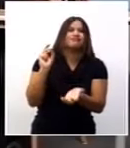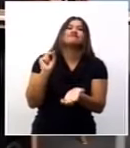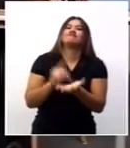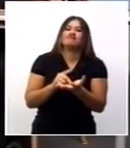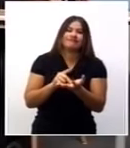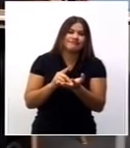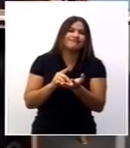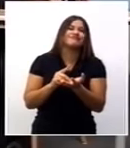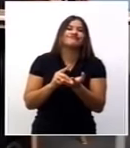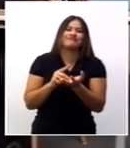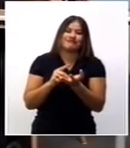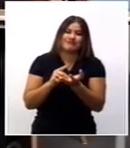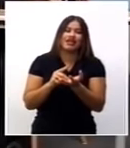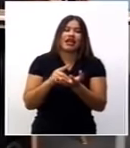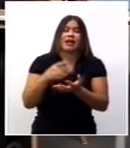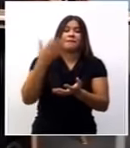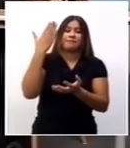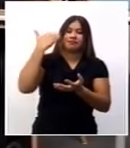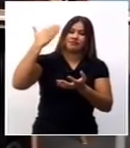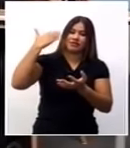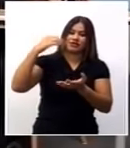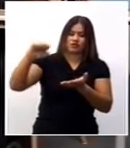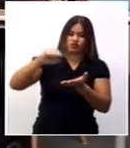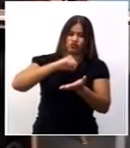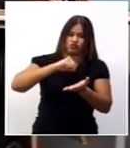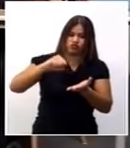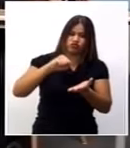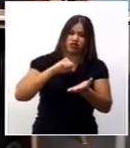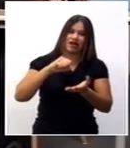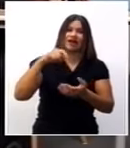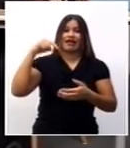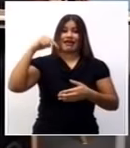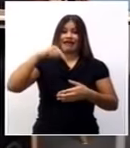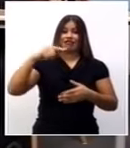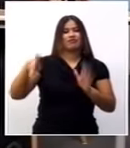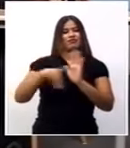Esse é um ferro de passar roupa antigo. Esse é meu, da minha casa.